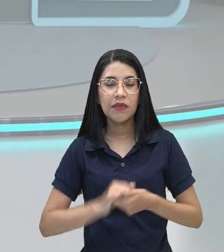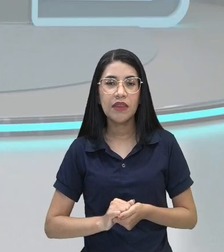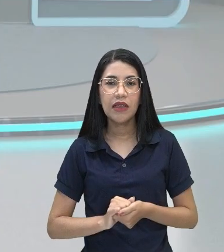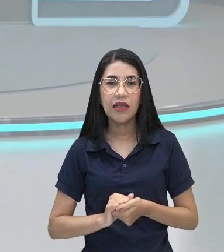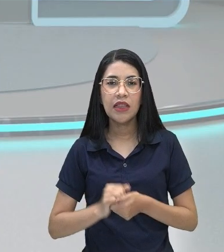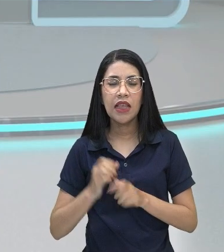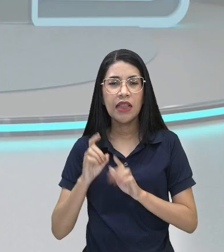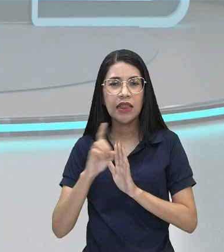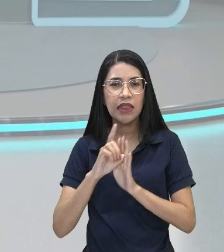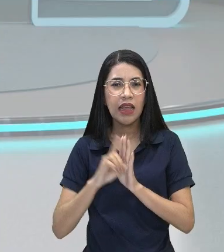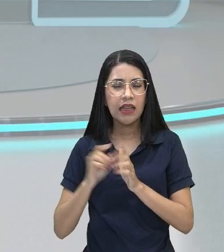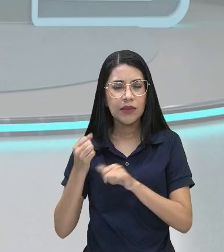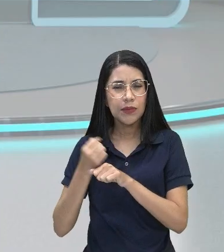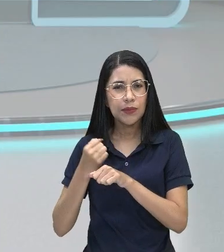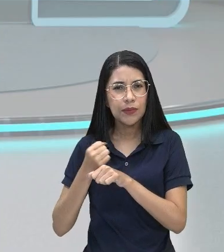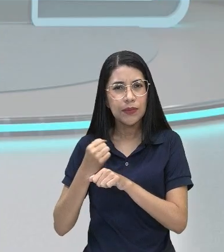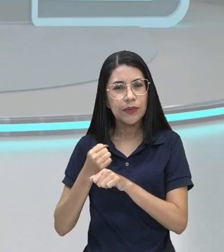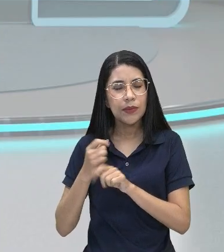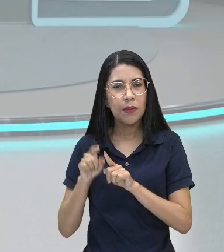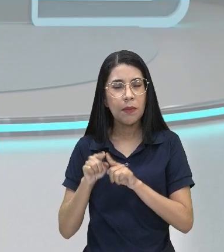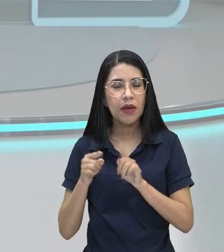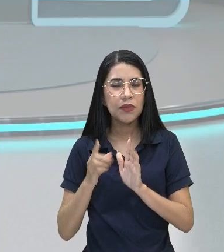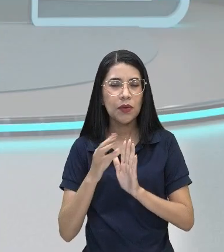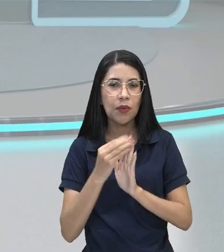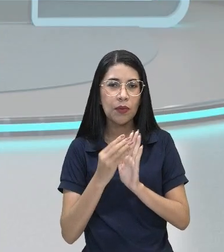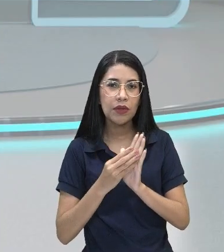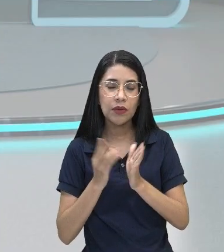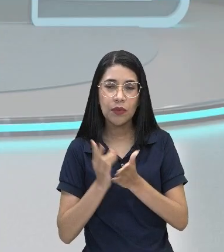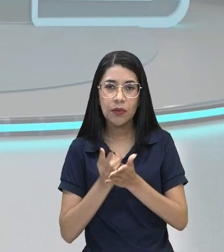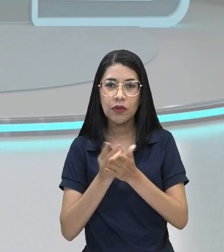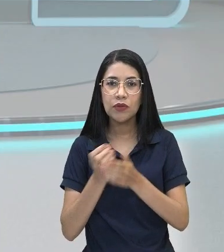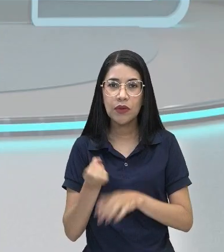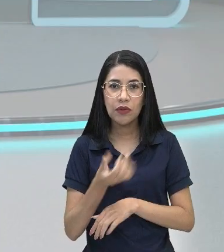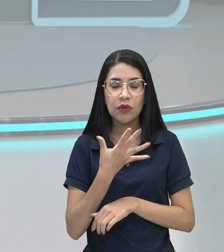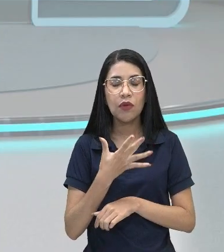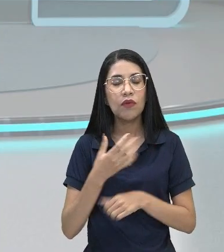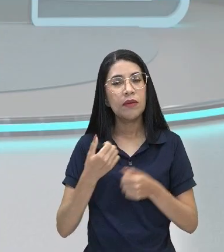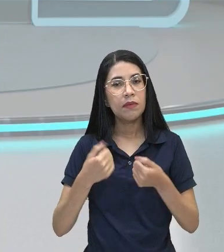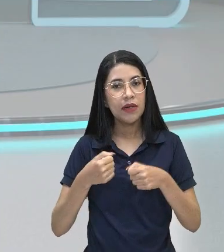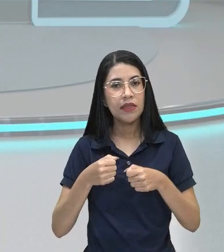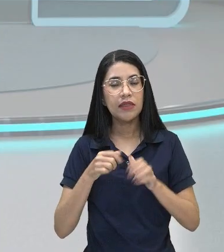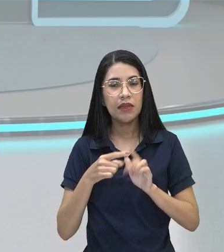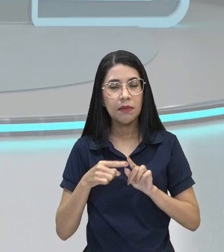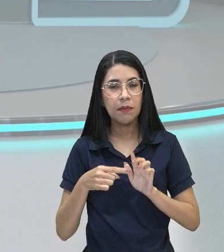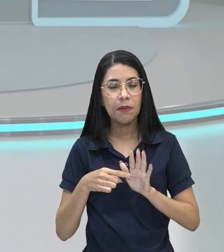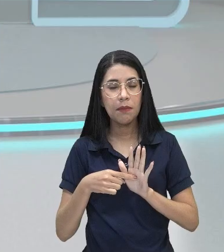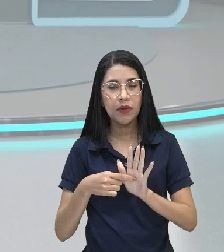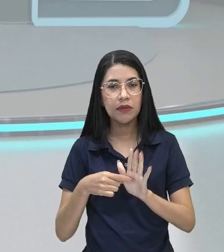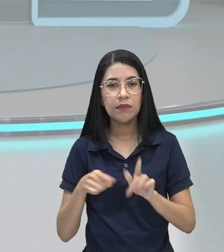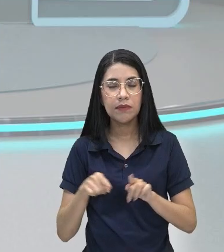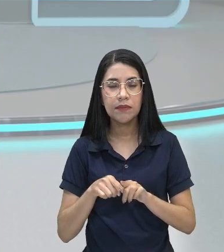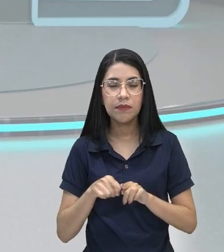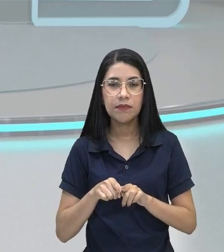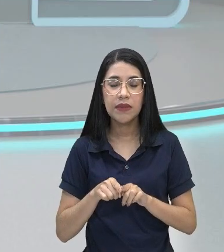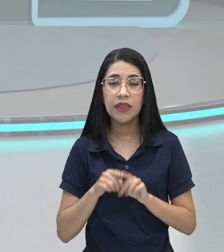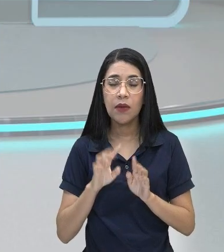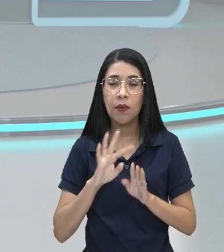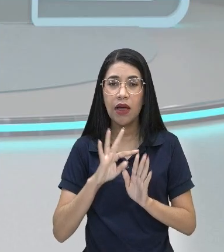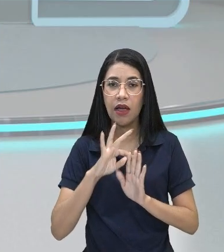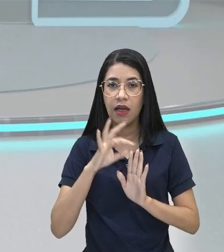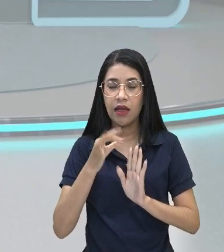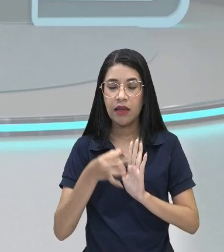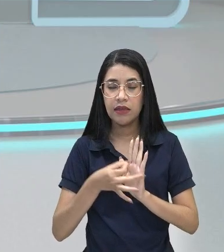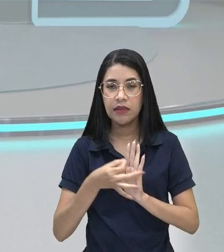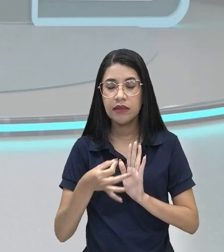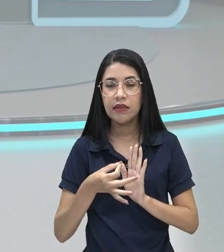décadas, seu conteúdo permanece atual e necessário. Então, esta resenha,